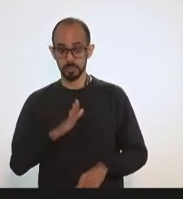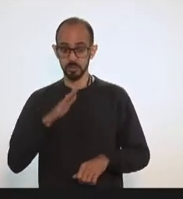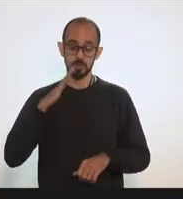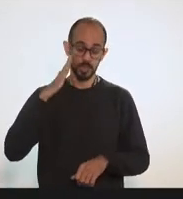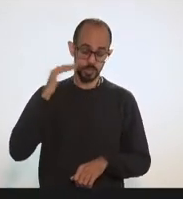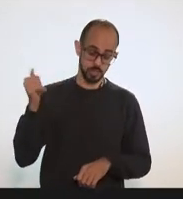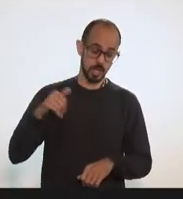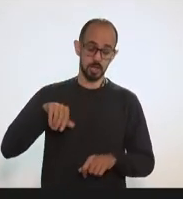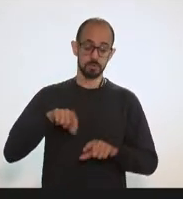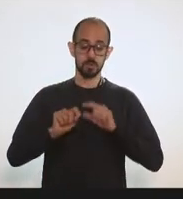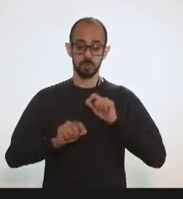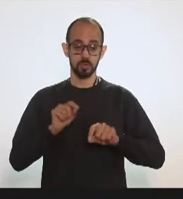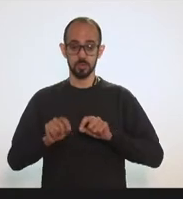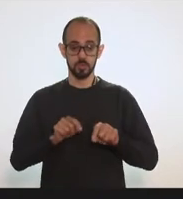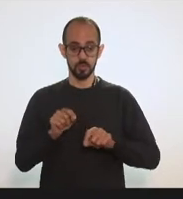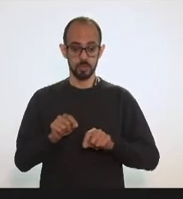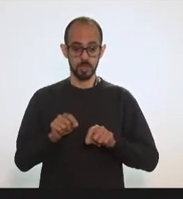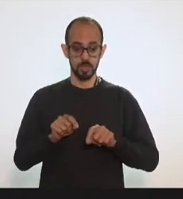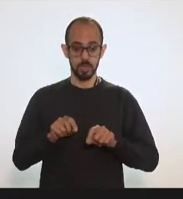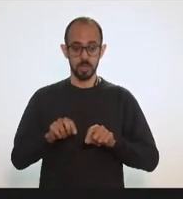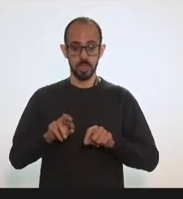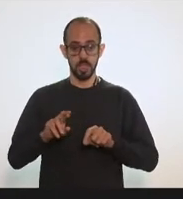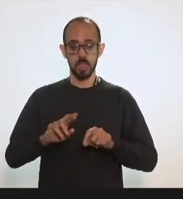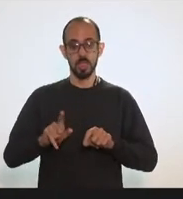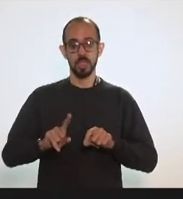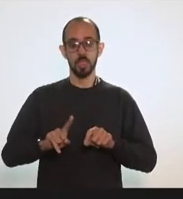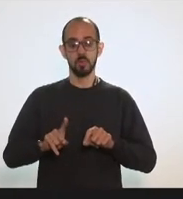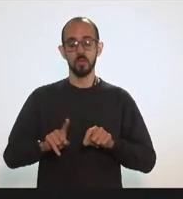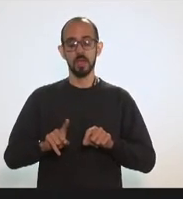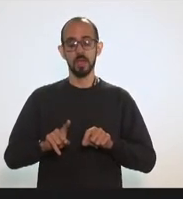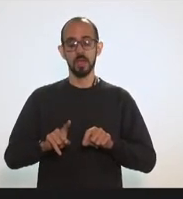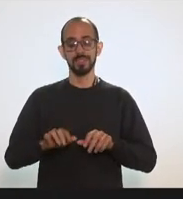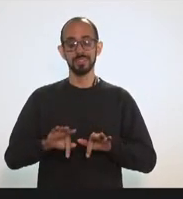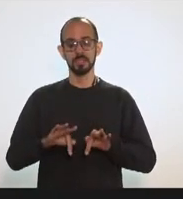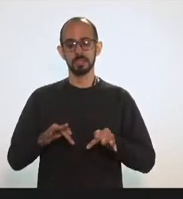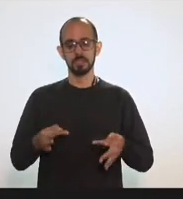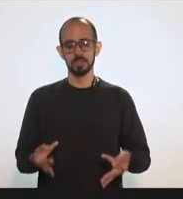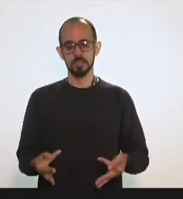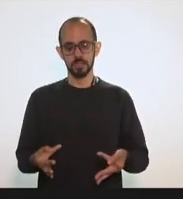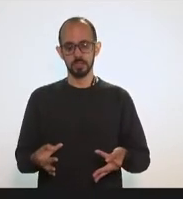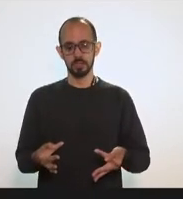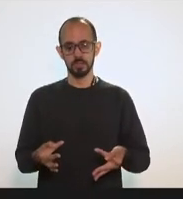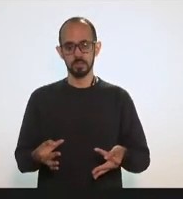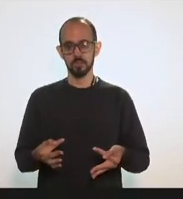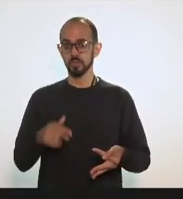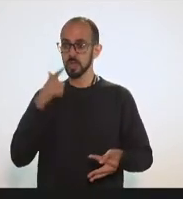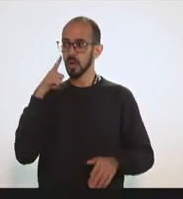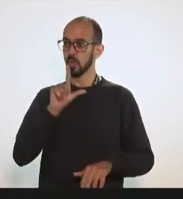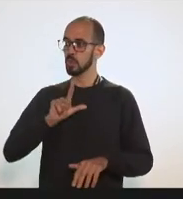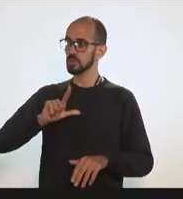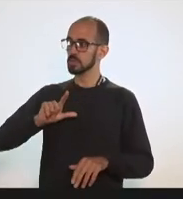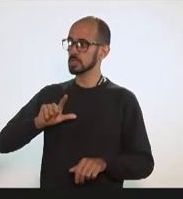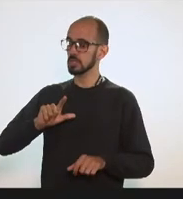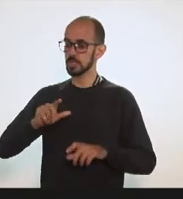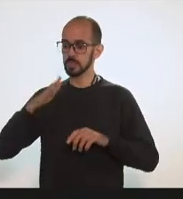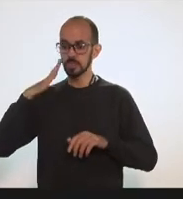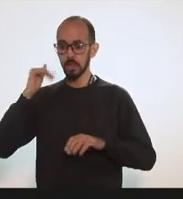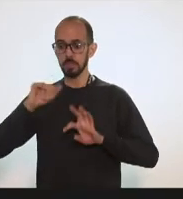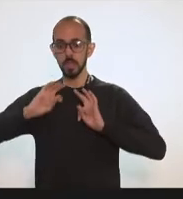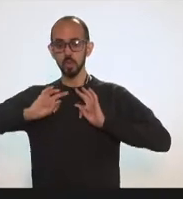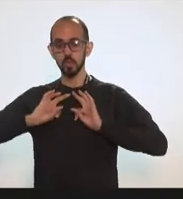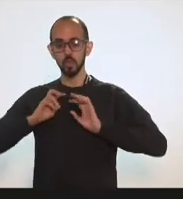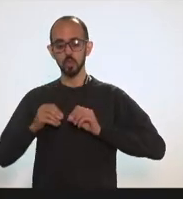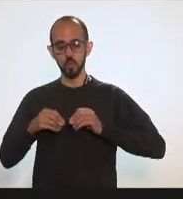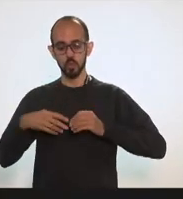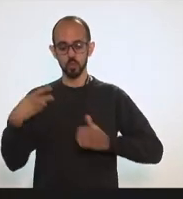muitas vezes que não é domínio do fato, né, que não é tão simples você ter domínio dos fatos todos que acontecem dentro de uma grande